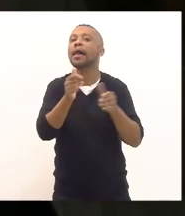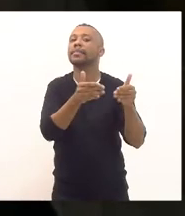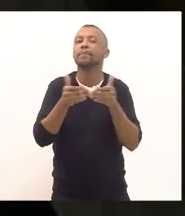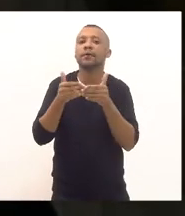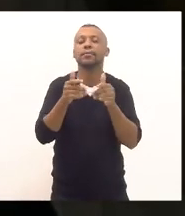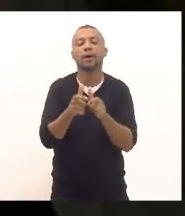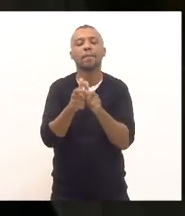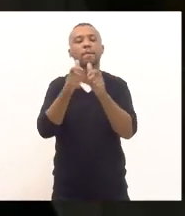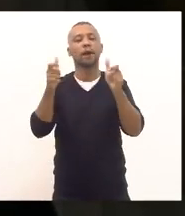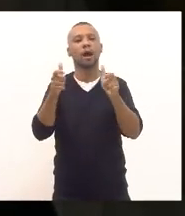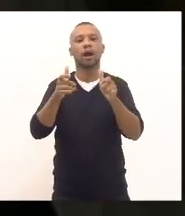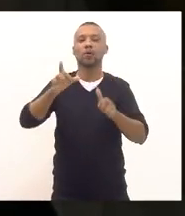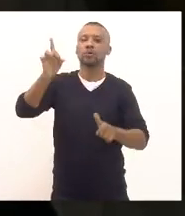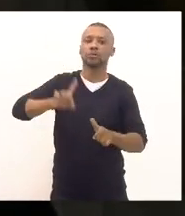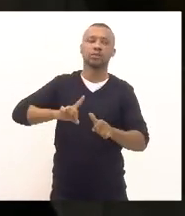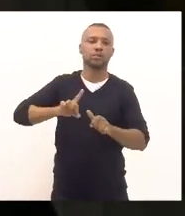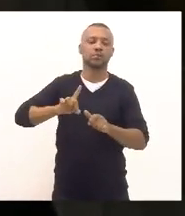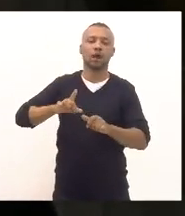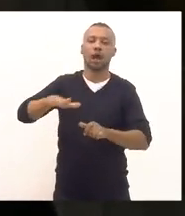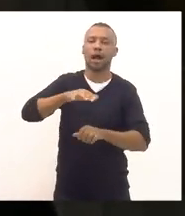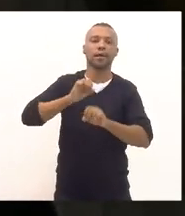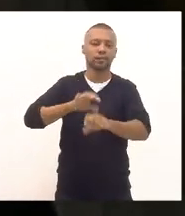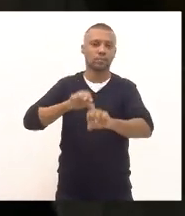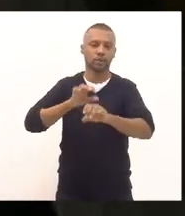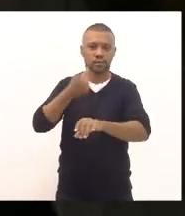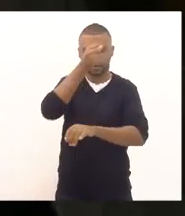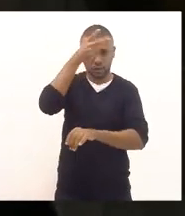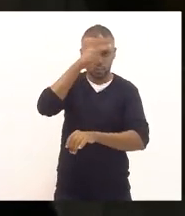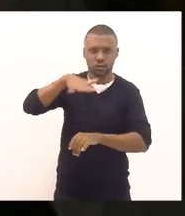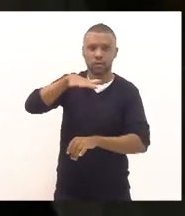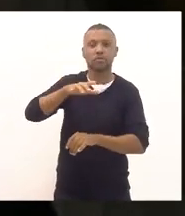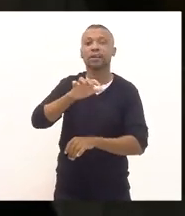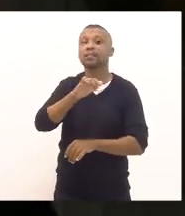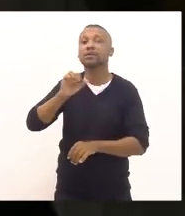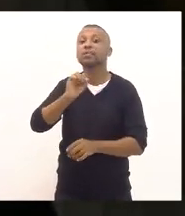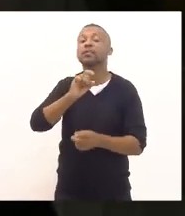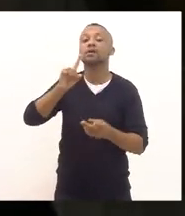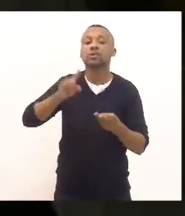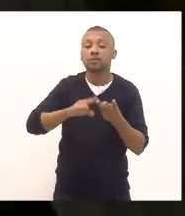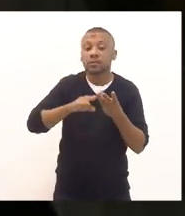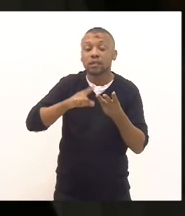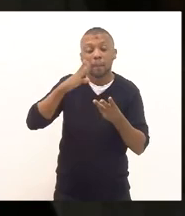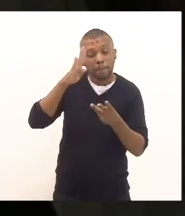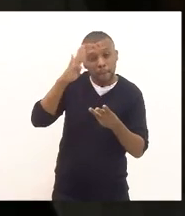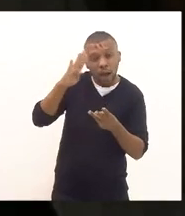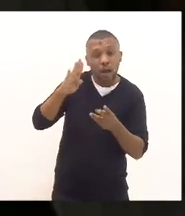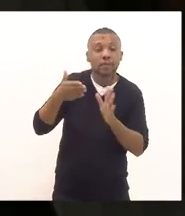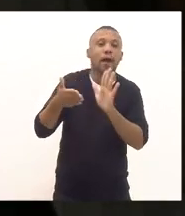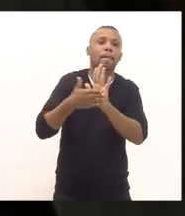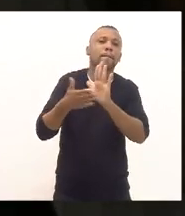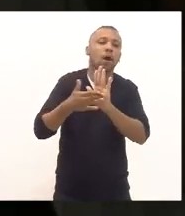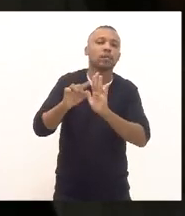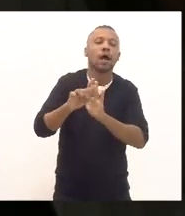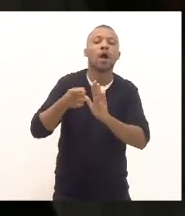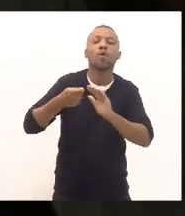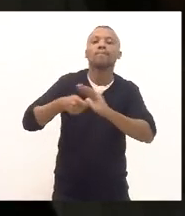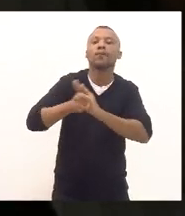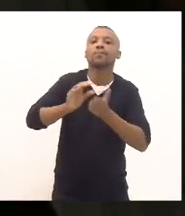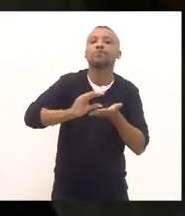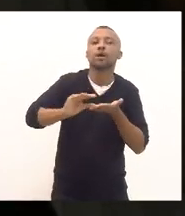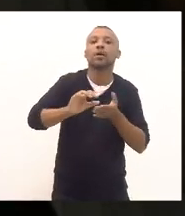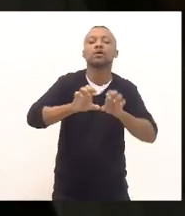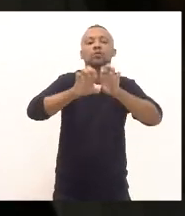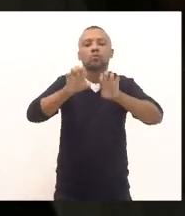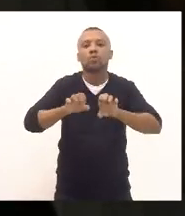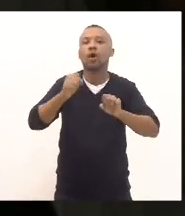ampliar a garantia do direito à educação o município e ao mesmo tempo o terceiro item prioritário da pauta o investimento em